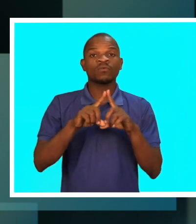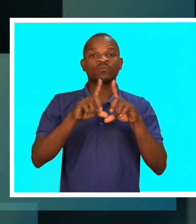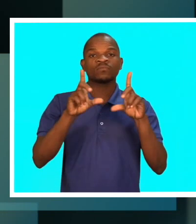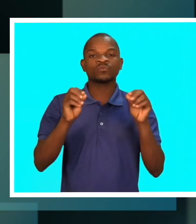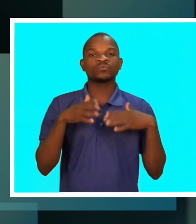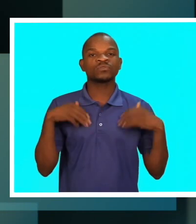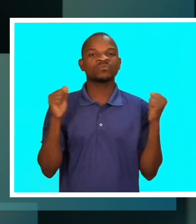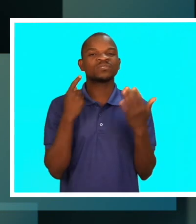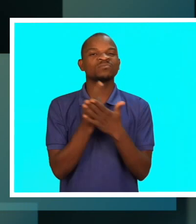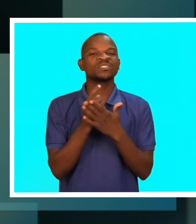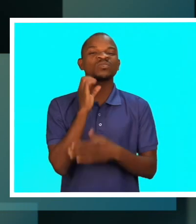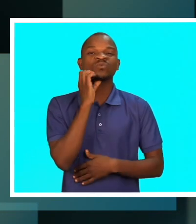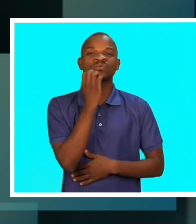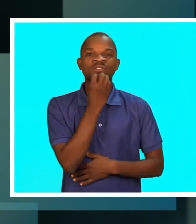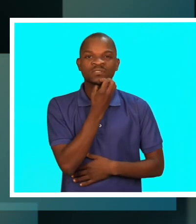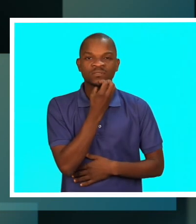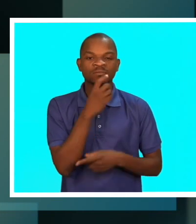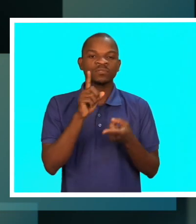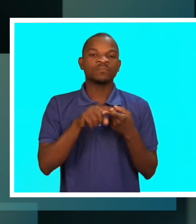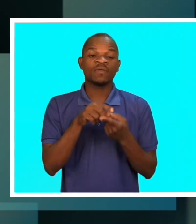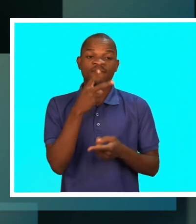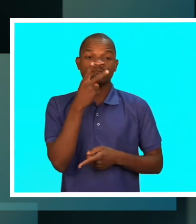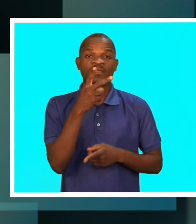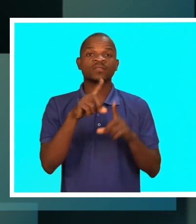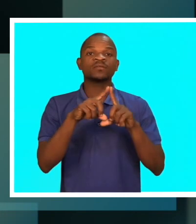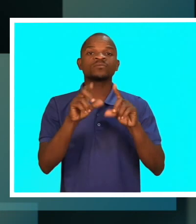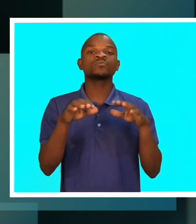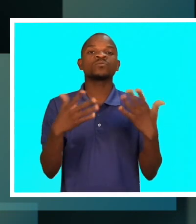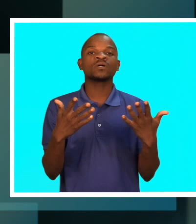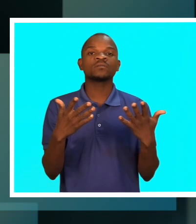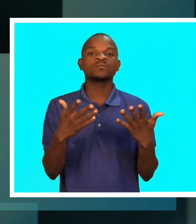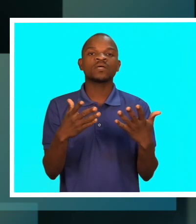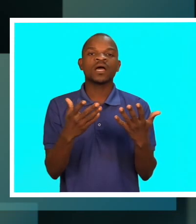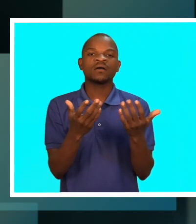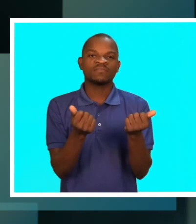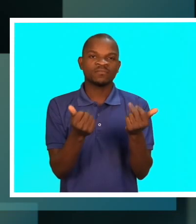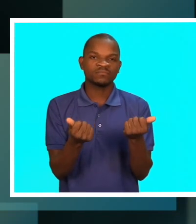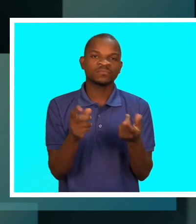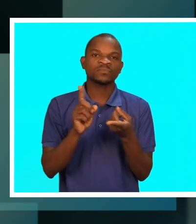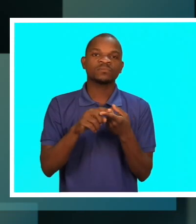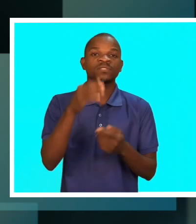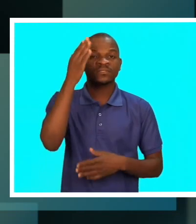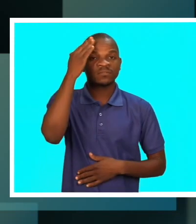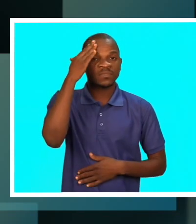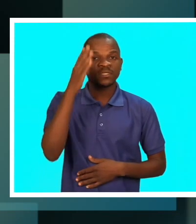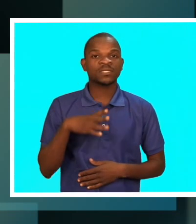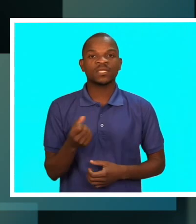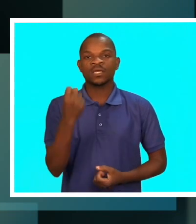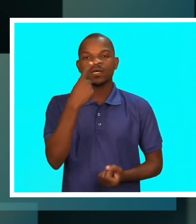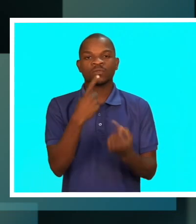porque quando se trata de saúde temos que ter muito cuidado, olhando naquilo que está ao nosso alcance e